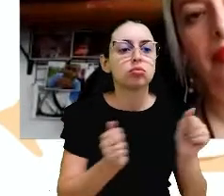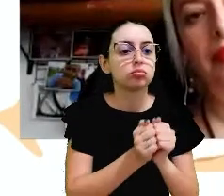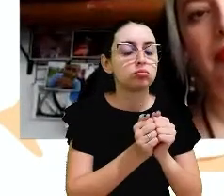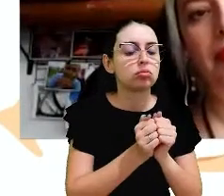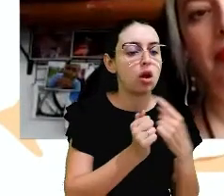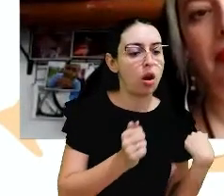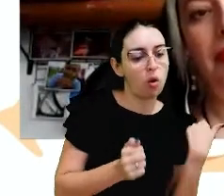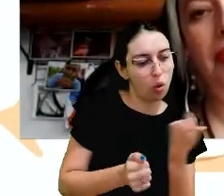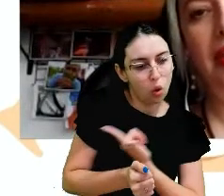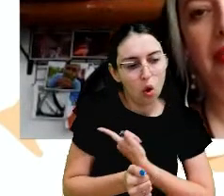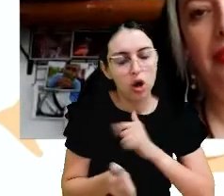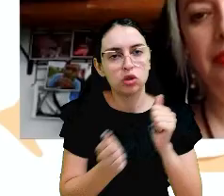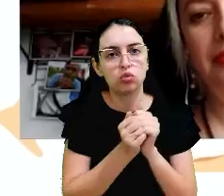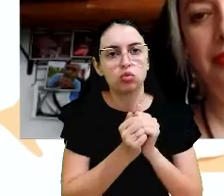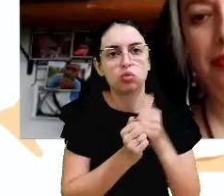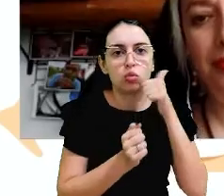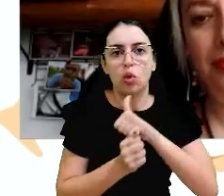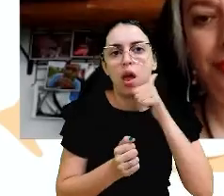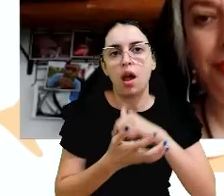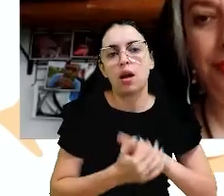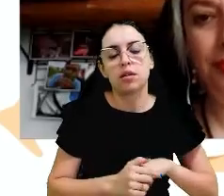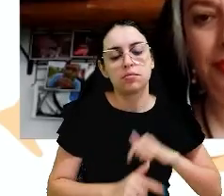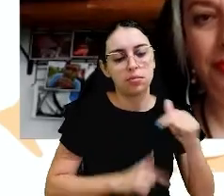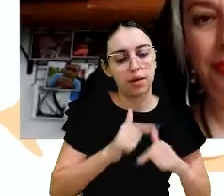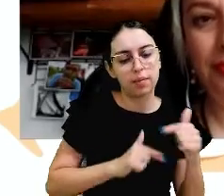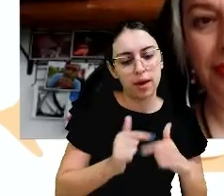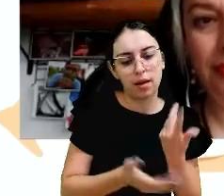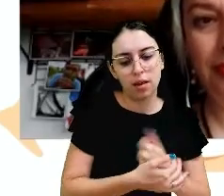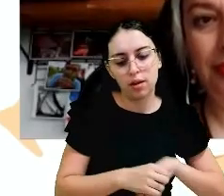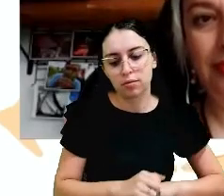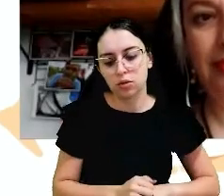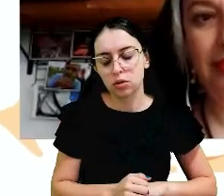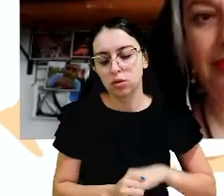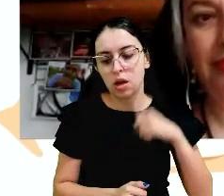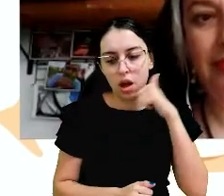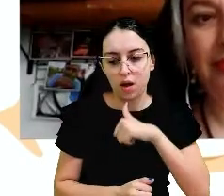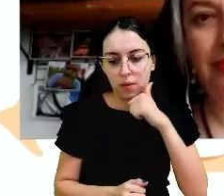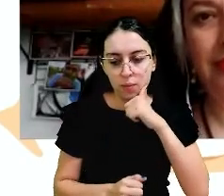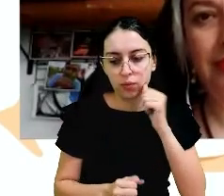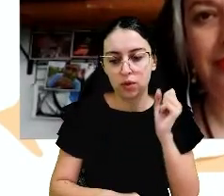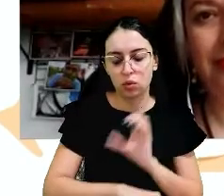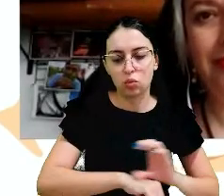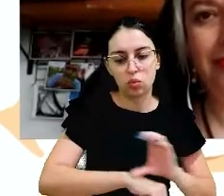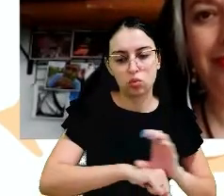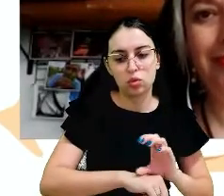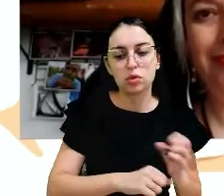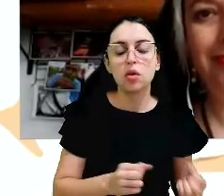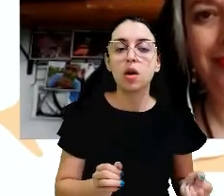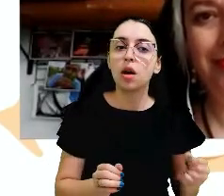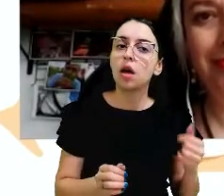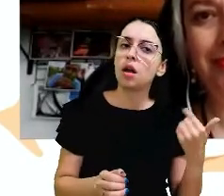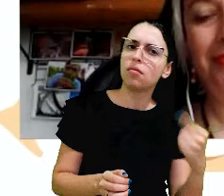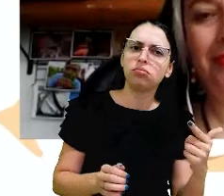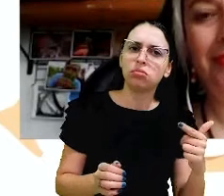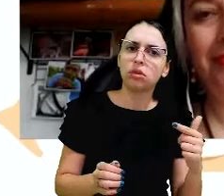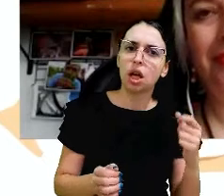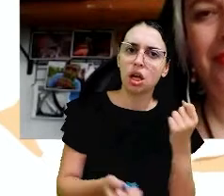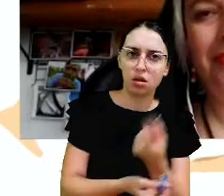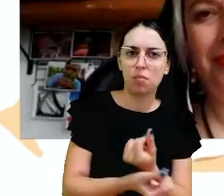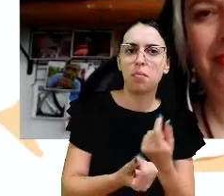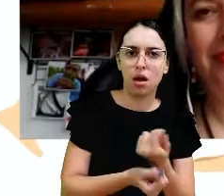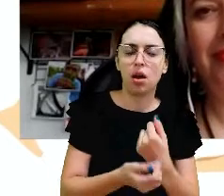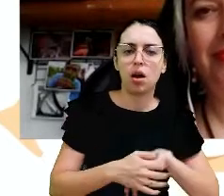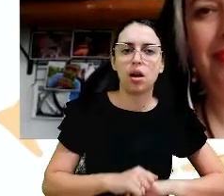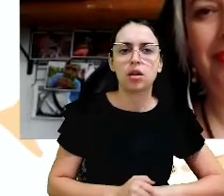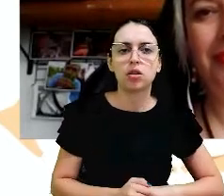um projeto em que estamos trabalhando com meninas da comunidade num curso gratuito de empoderamento e